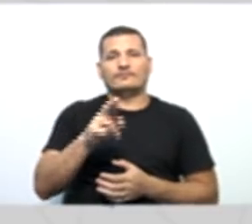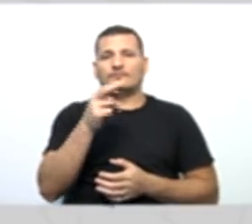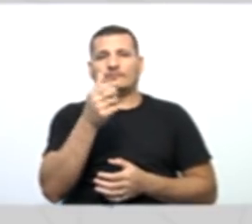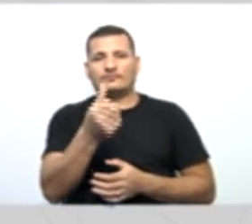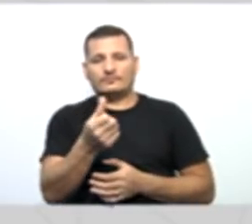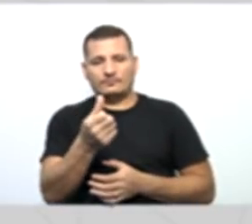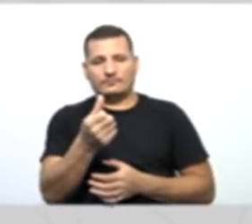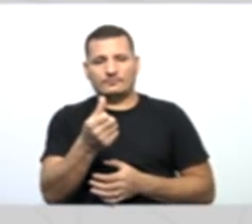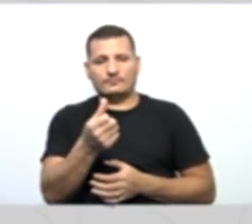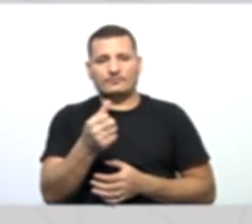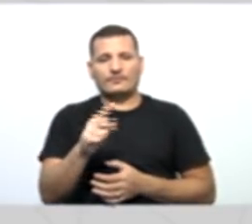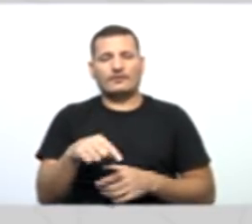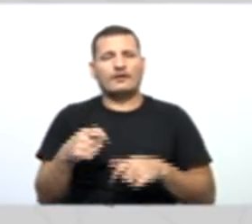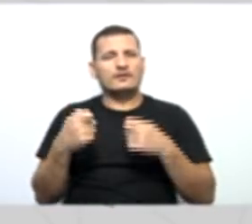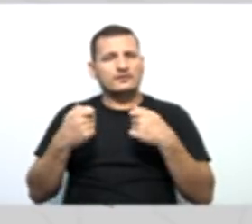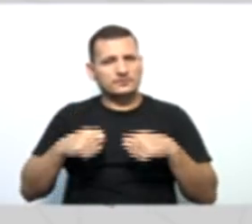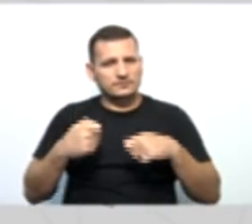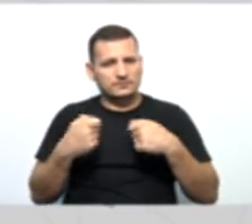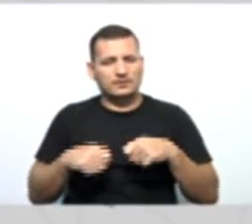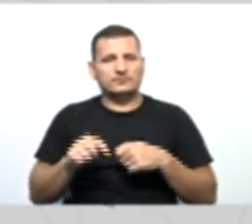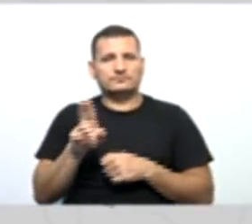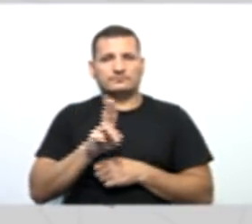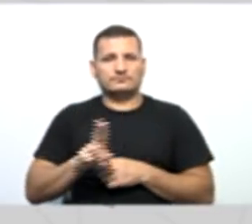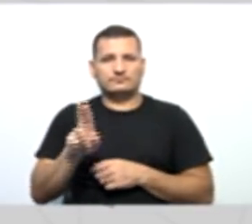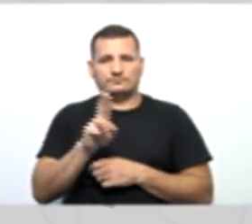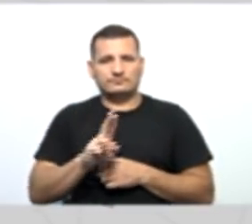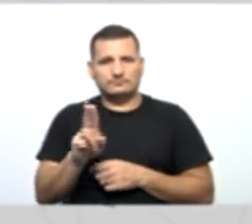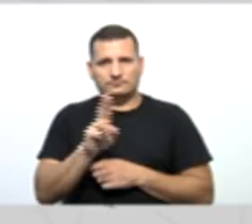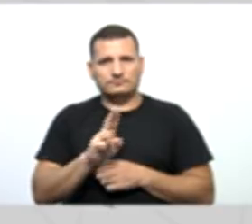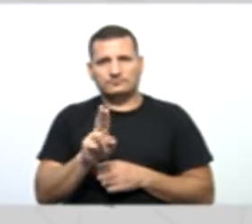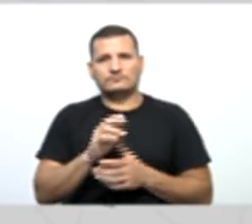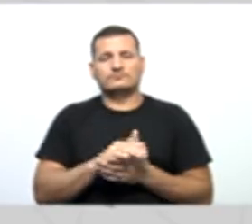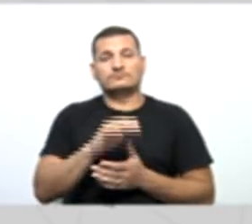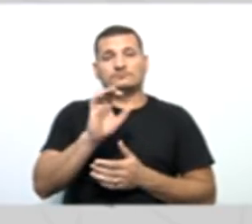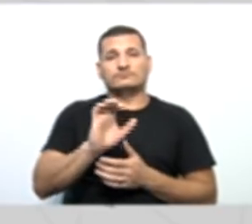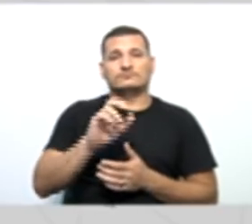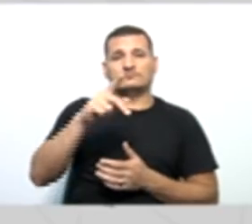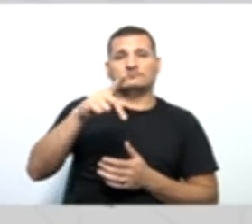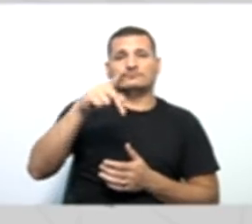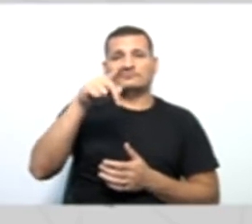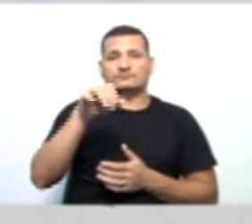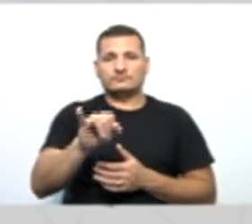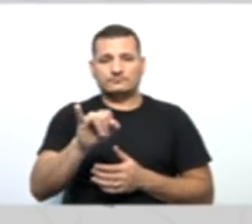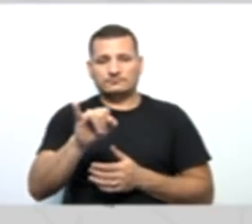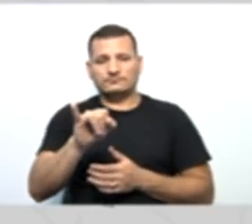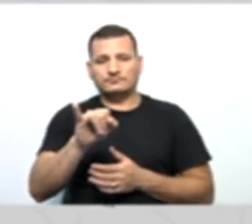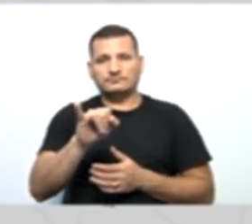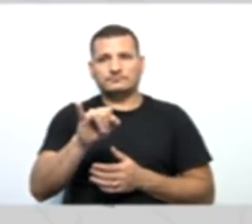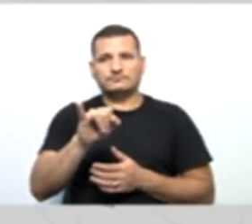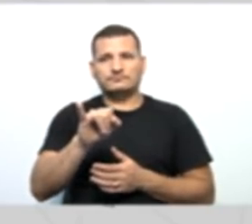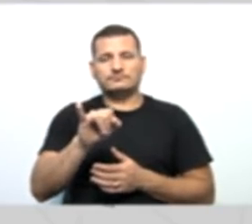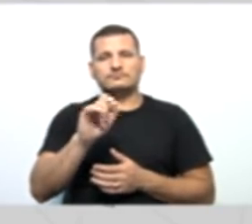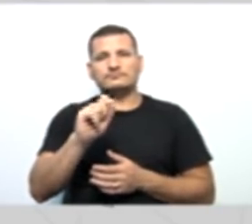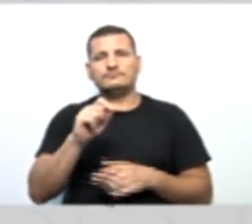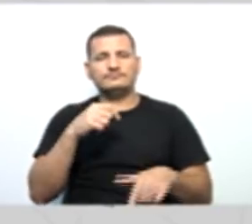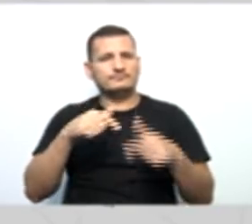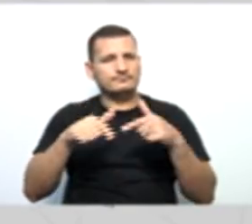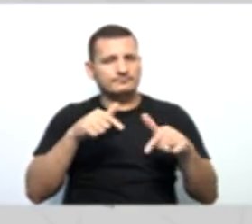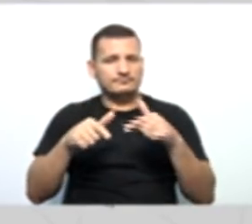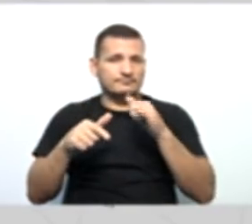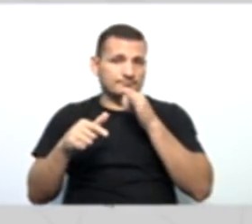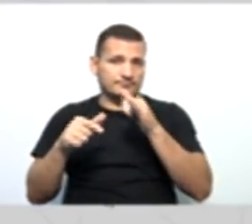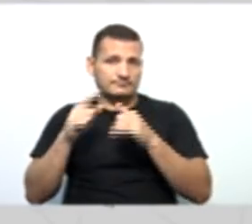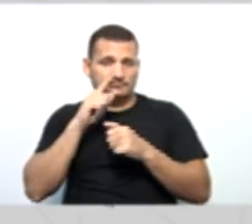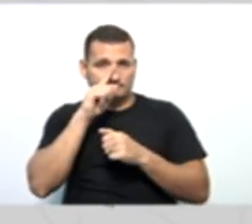a necessidade de utilização de equipamentos de prevenção individual, os EPIs, para atividades consideradas de